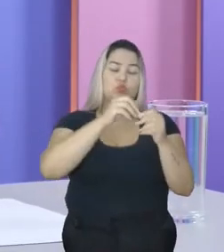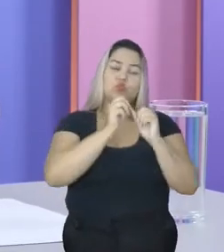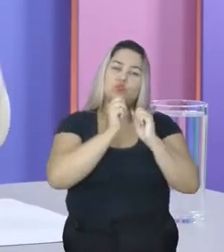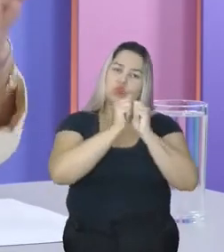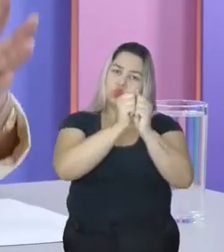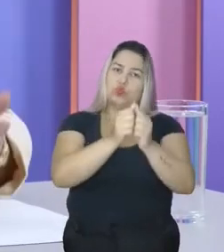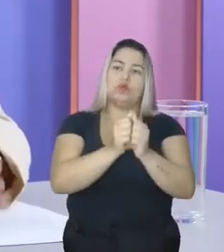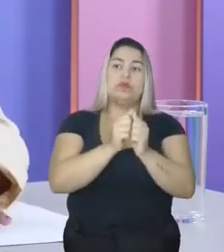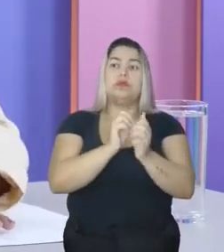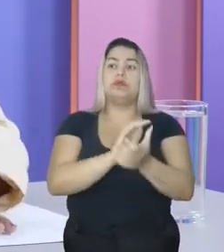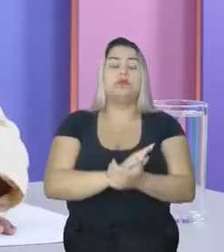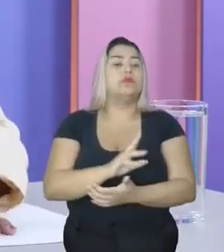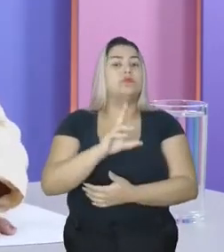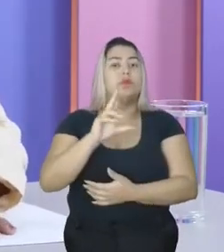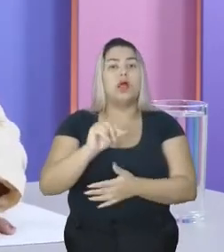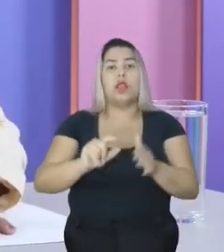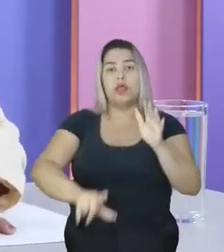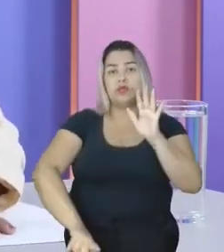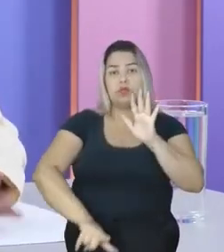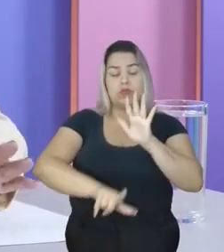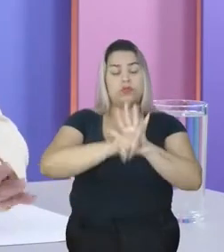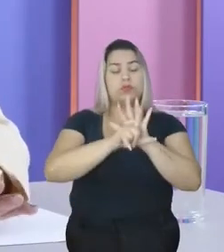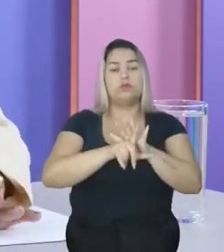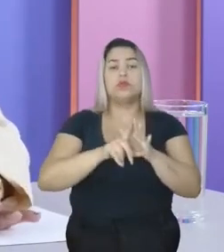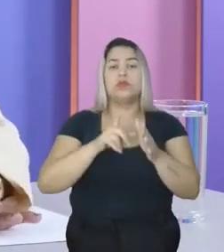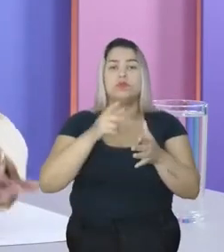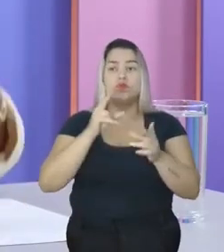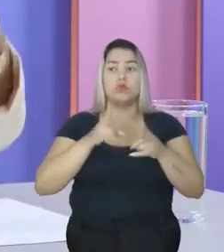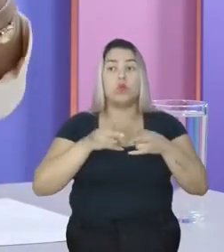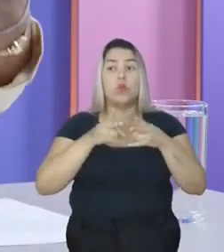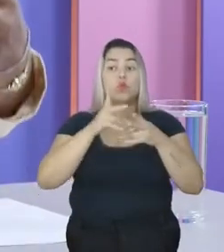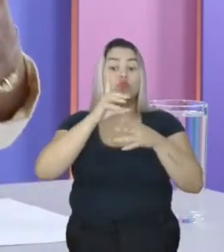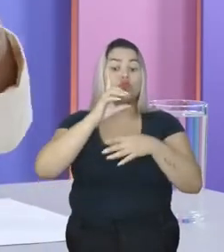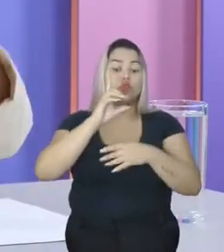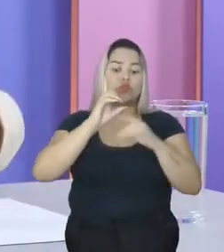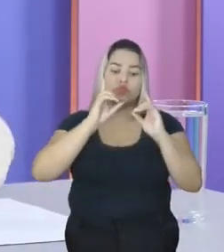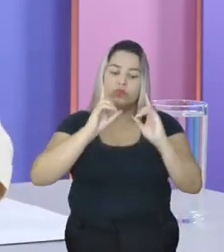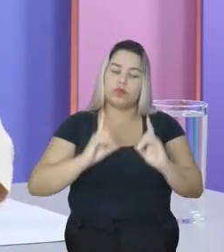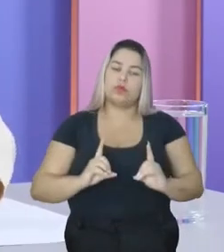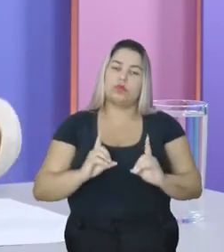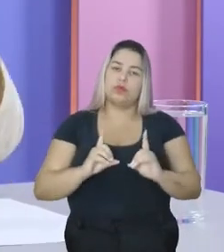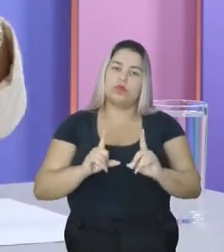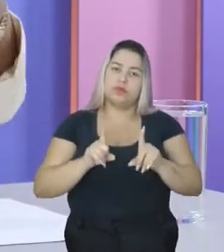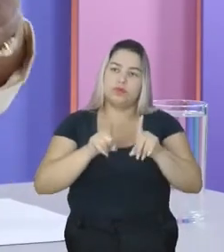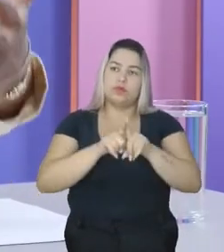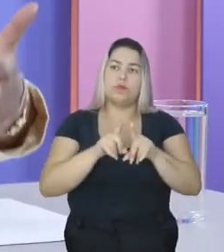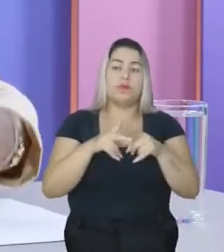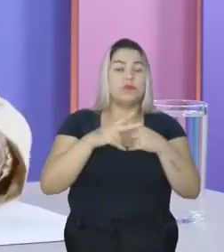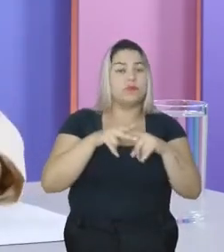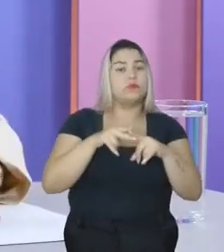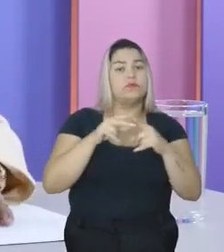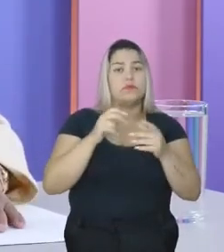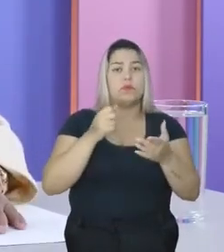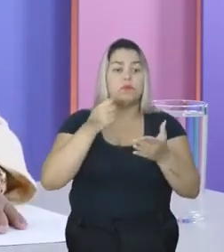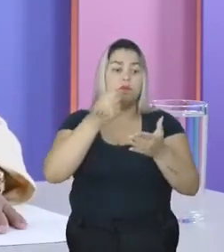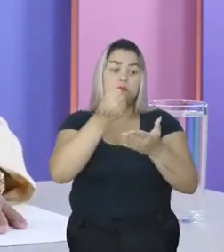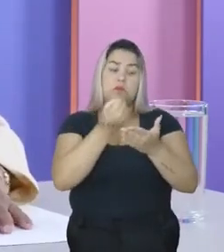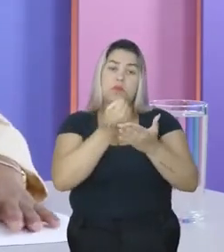isso não veio nenhuma legislação que garantisse direitos ou que fizesse reparação, indenização